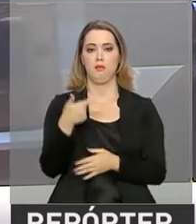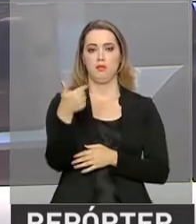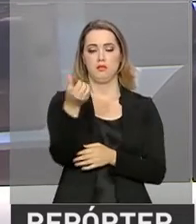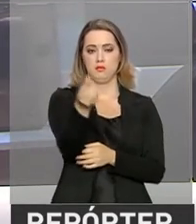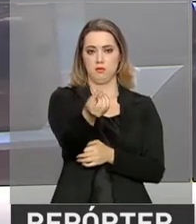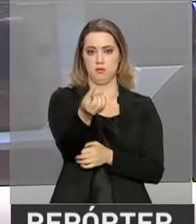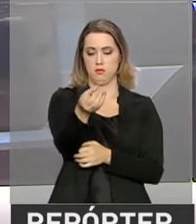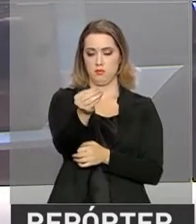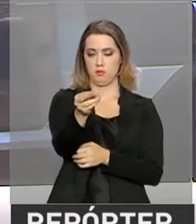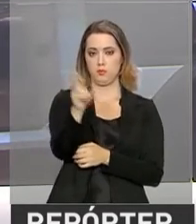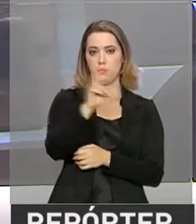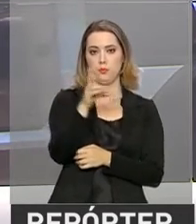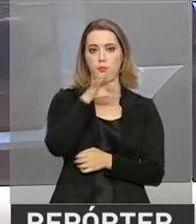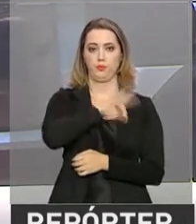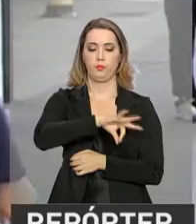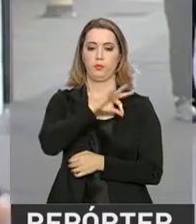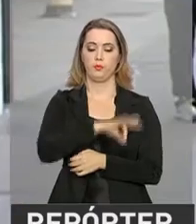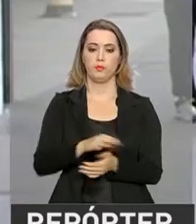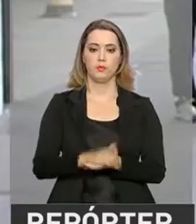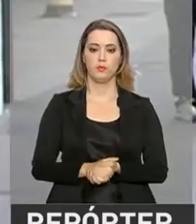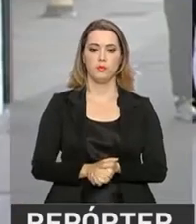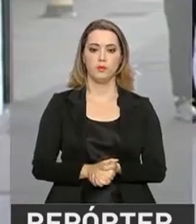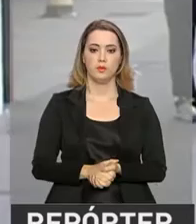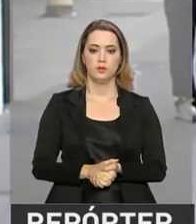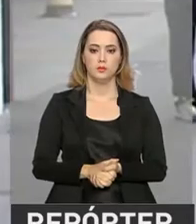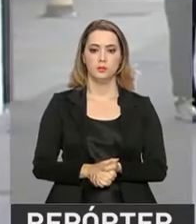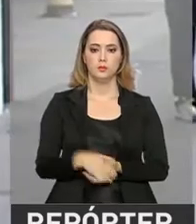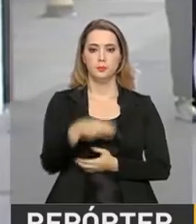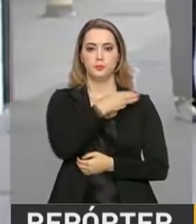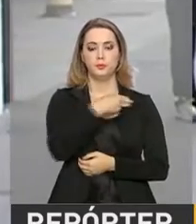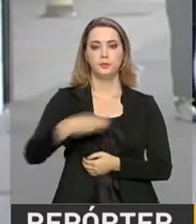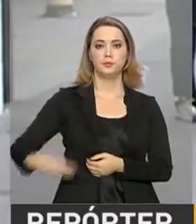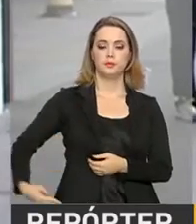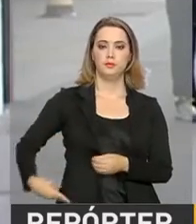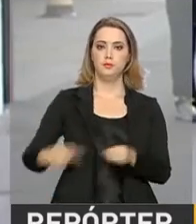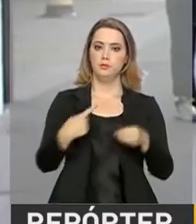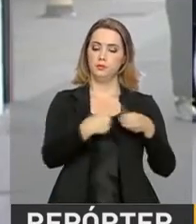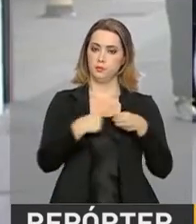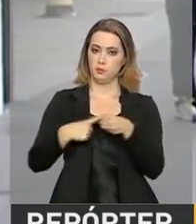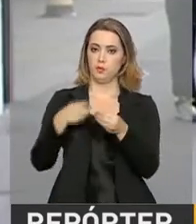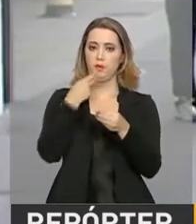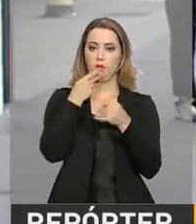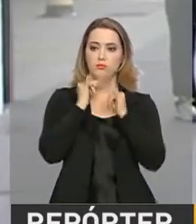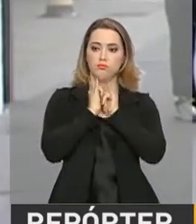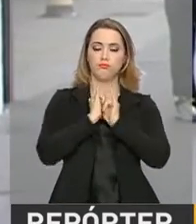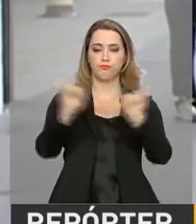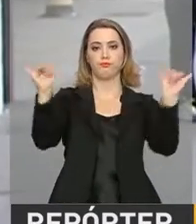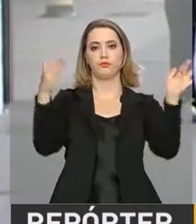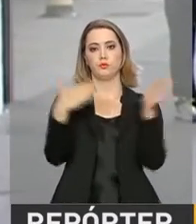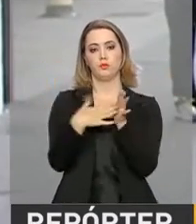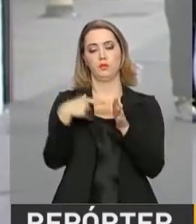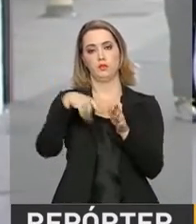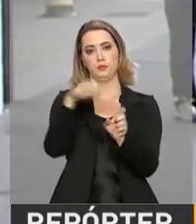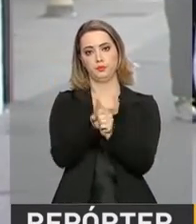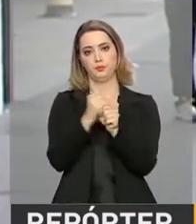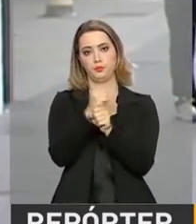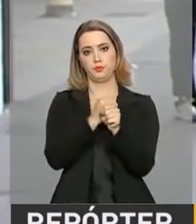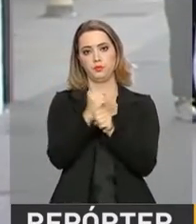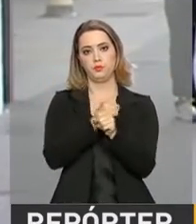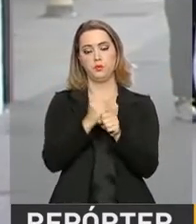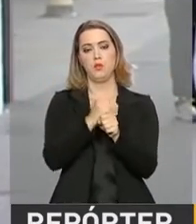1.600 reais o ministro também anunciou que até o final do mês o governo vai lançar o cartão